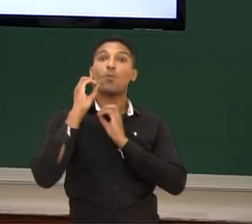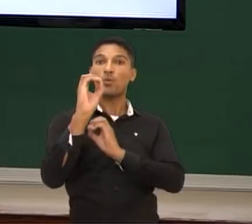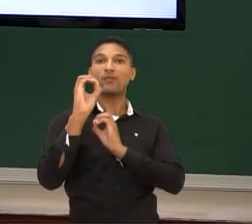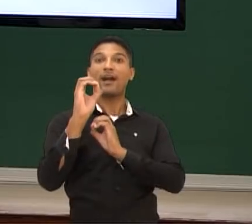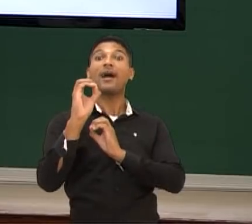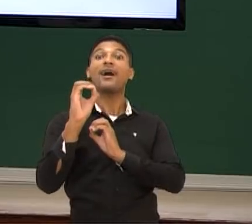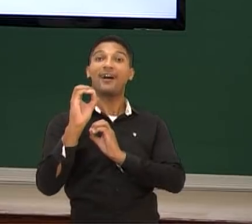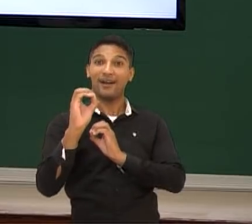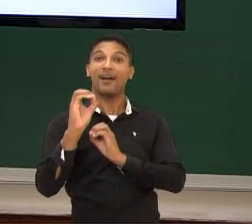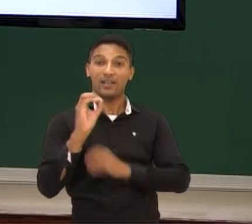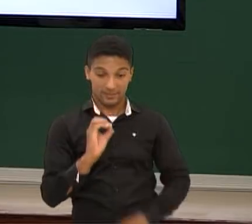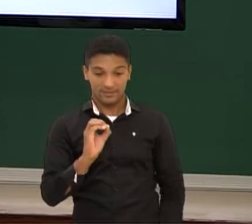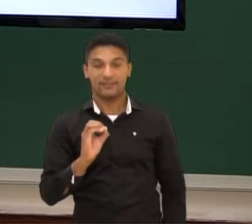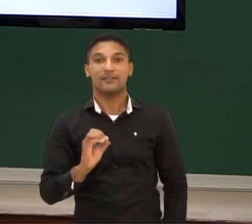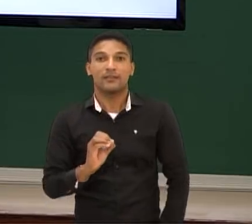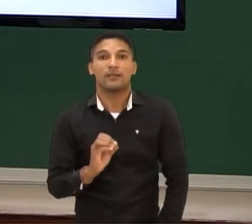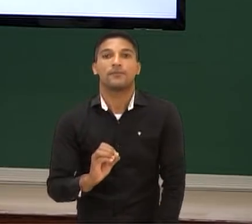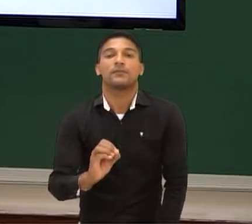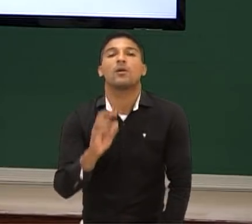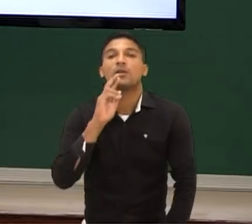o resultado que eu encontrei?